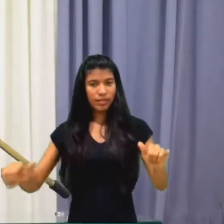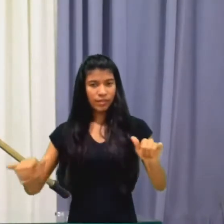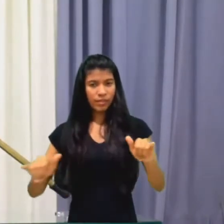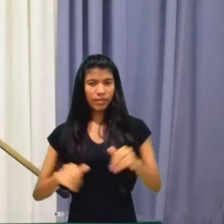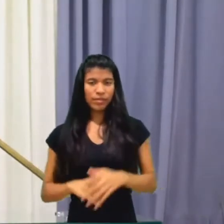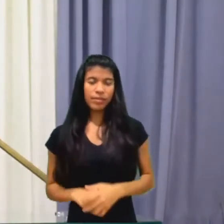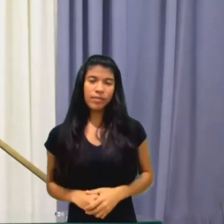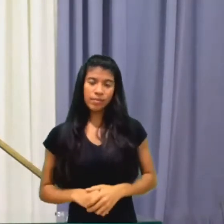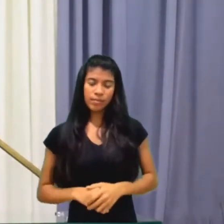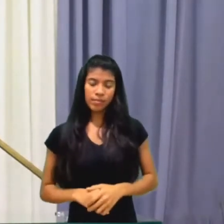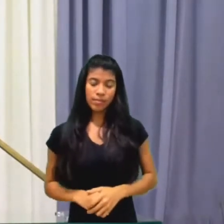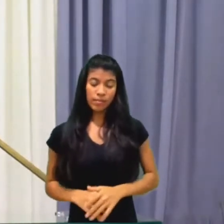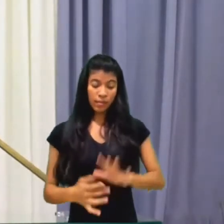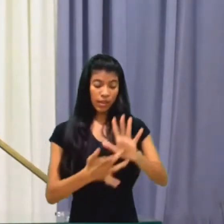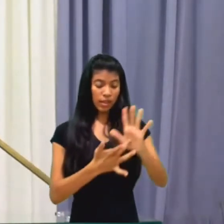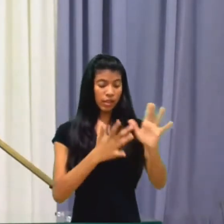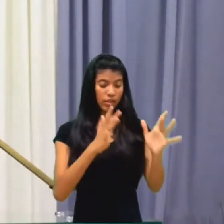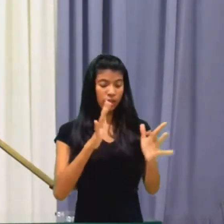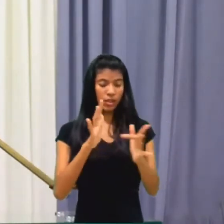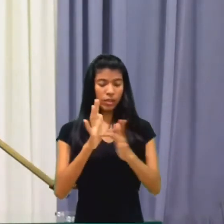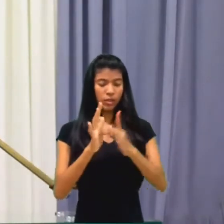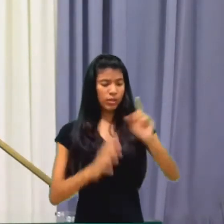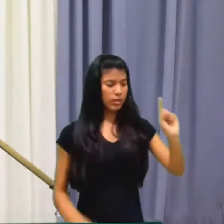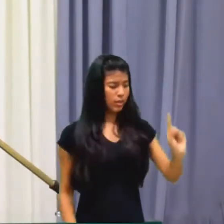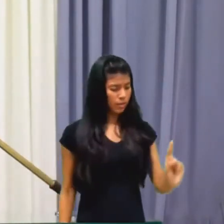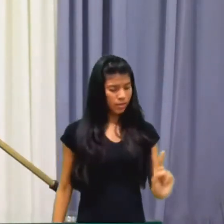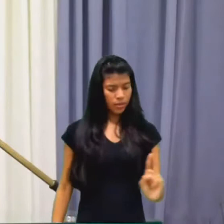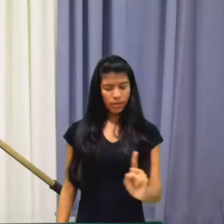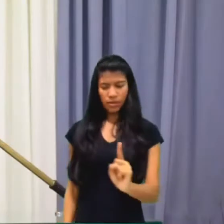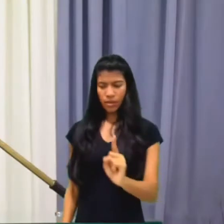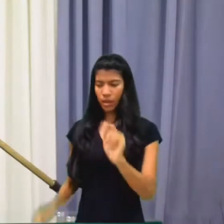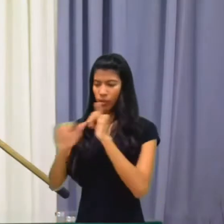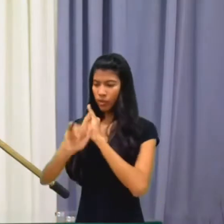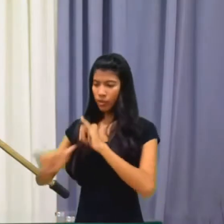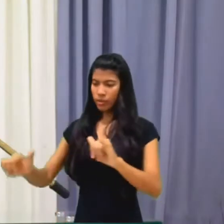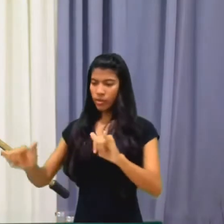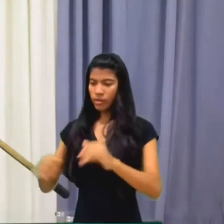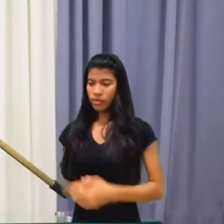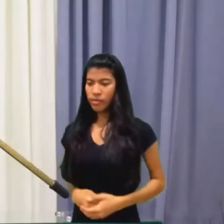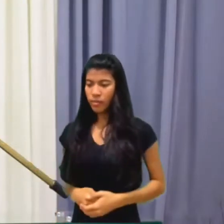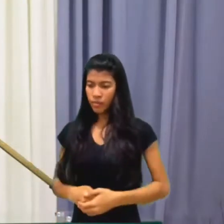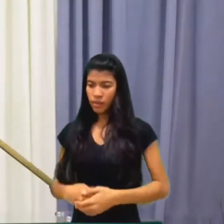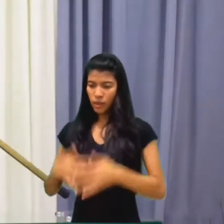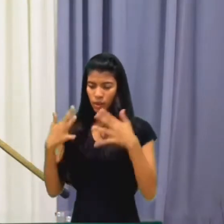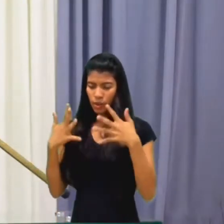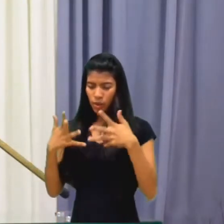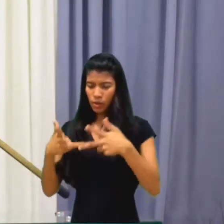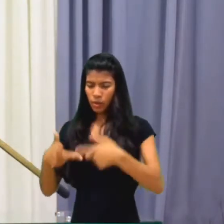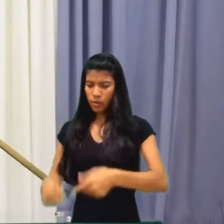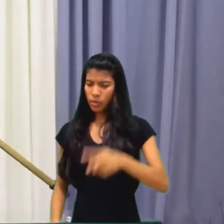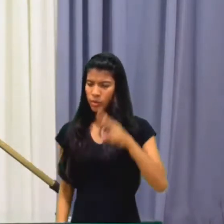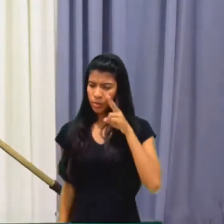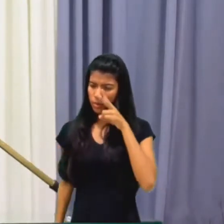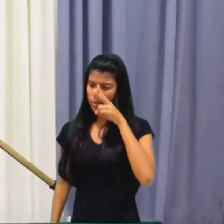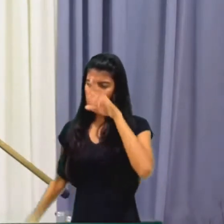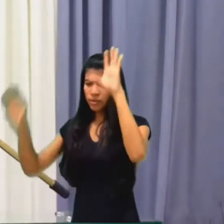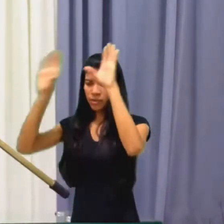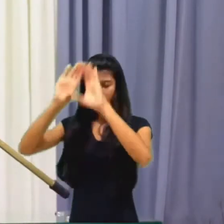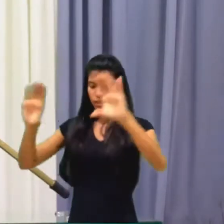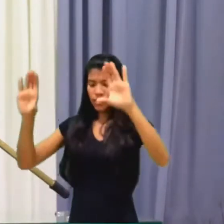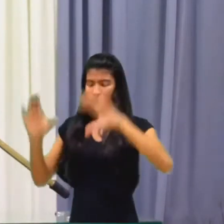E aproximando-se Jesus, falou-lhes dizendo: foi-me dada toda a autoridade no céu e na